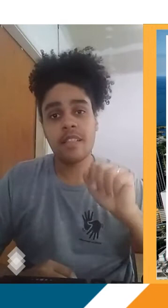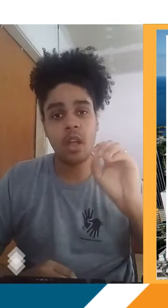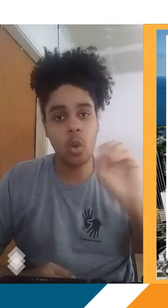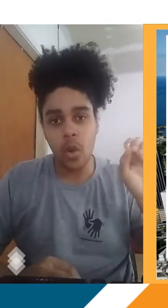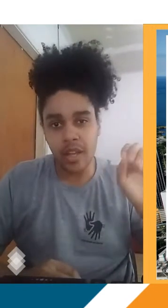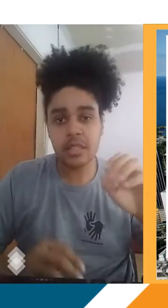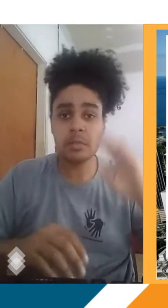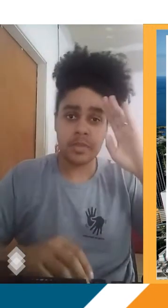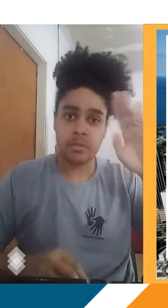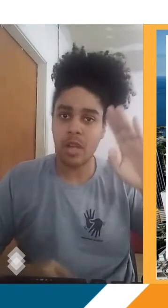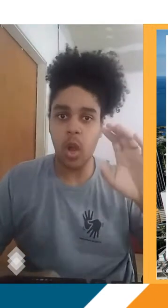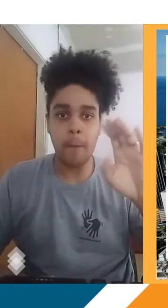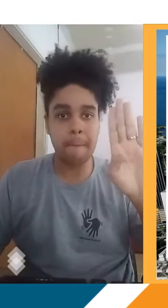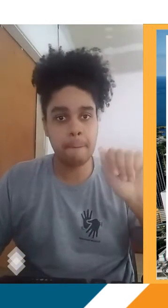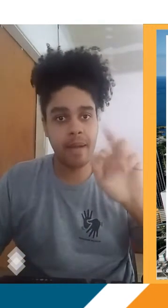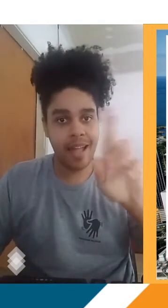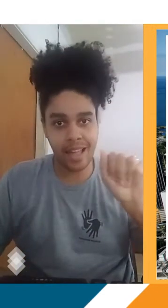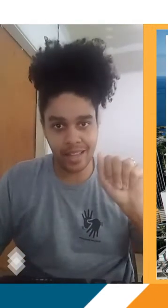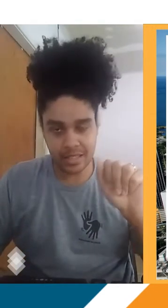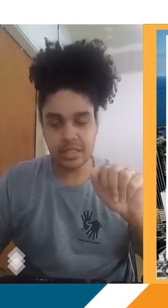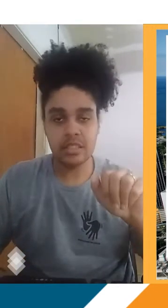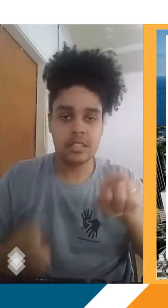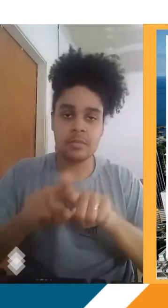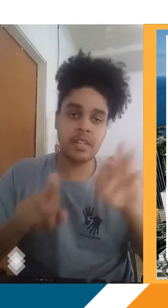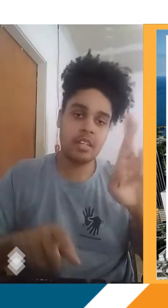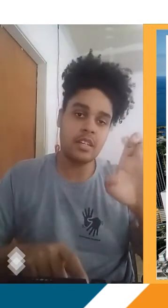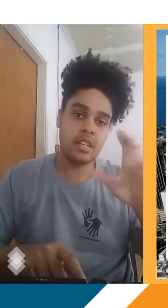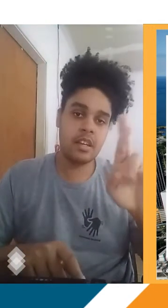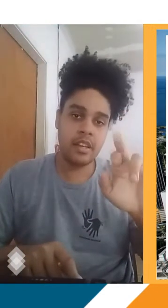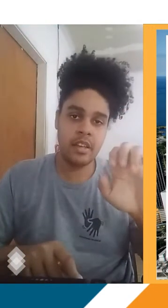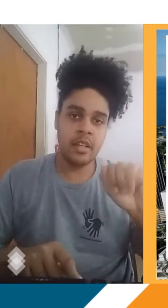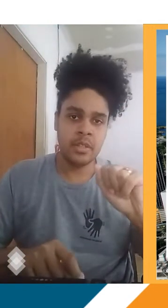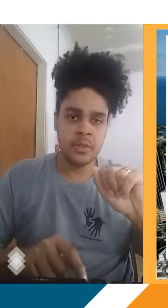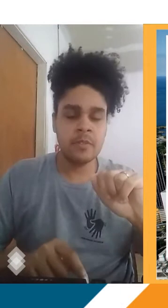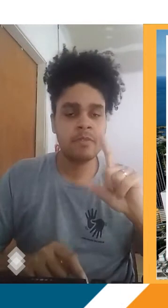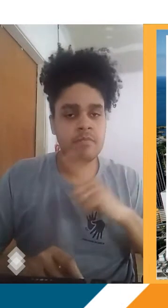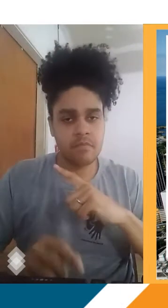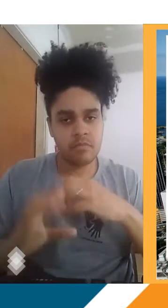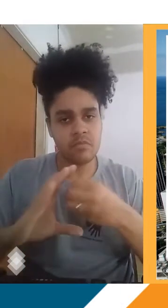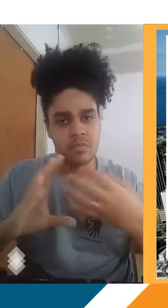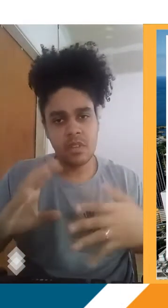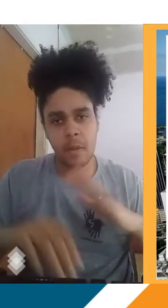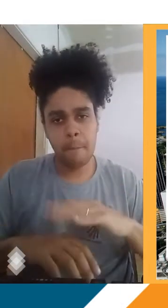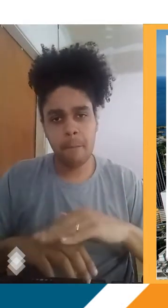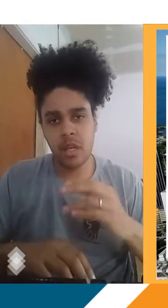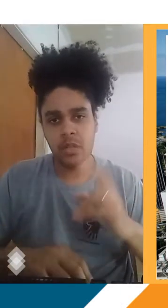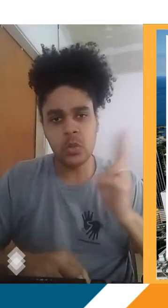Oeste litorânea, principalmente a Barra da Tijuca e Recreio dos Bandeirantes, tendo ali um caráter mais emergente,